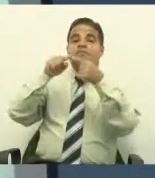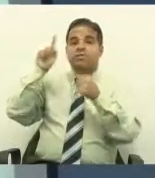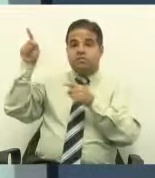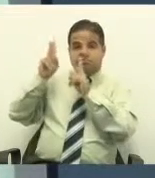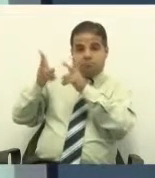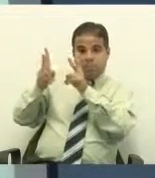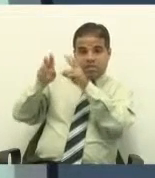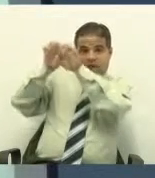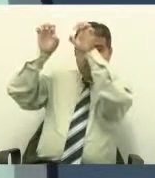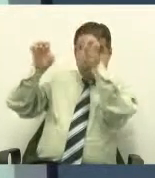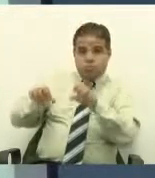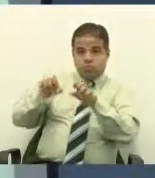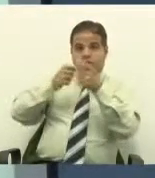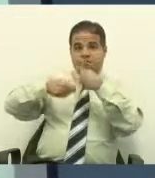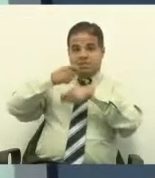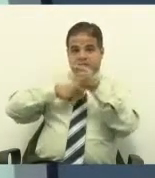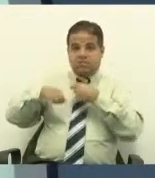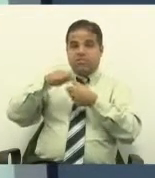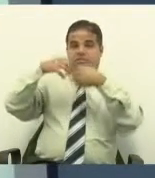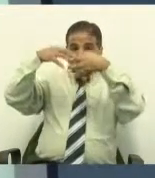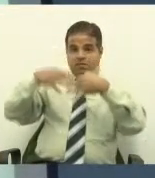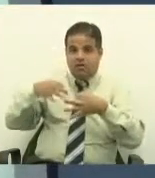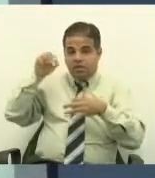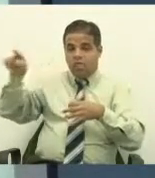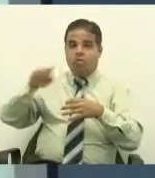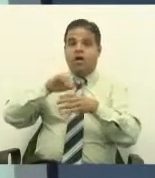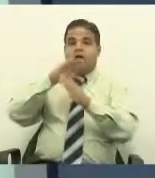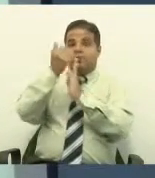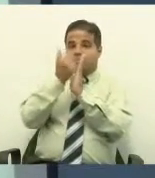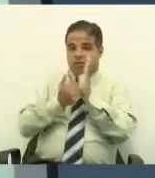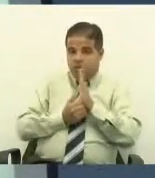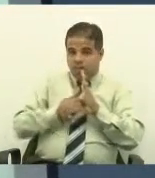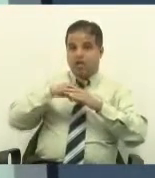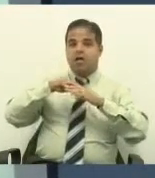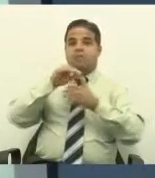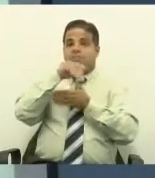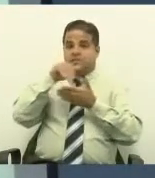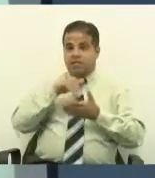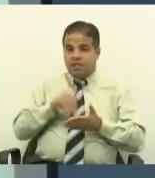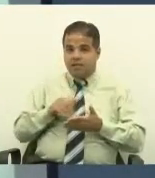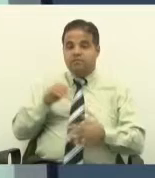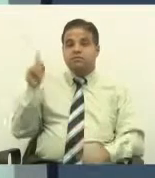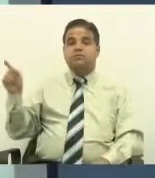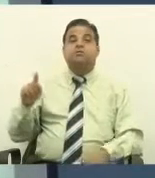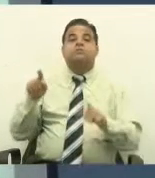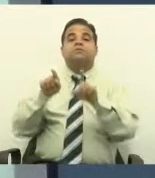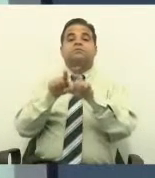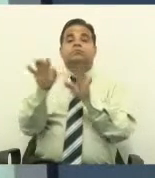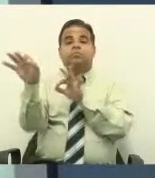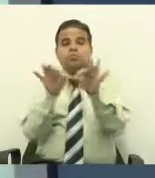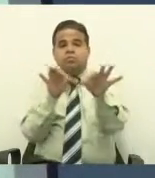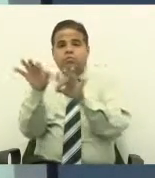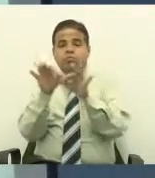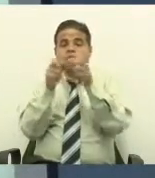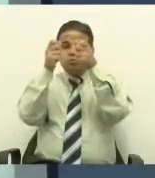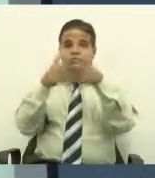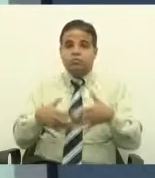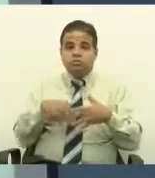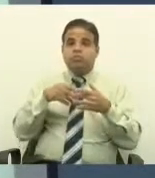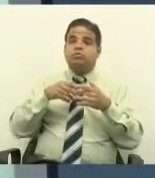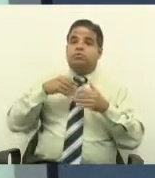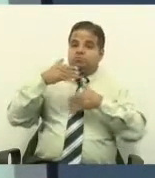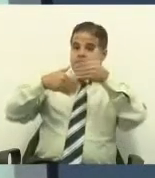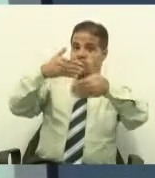manter a estrutura administrativa adequada às necessidades dos programas e ações da secretaria, com a justificativa do bom andamento